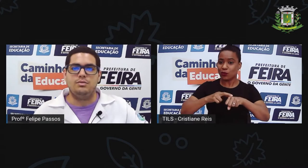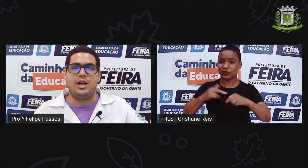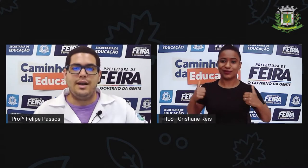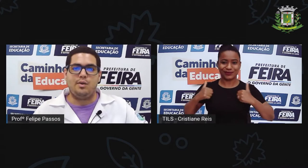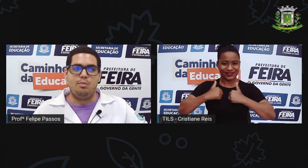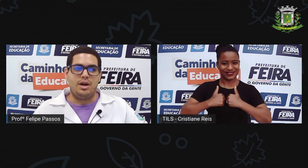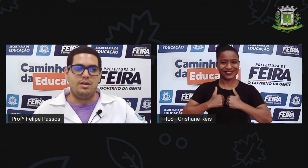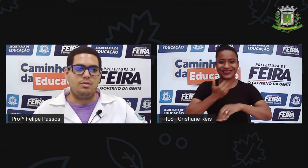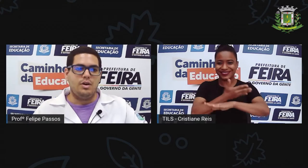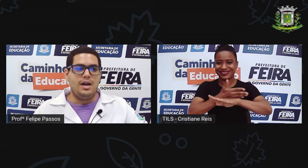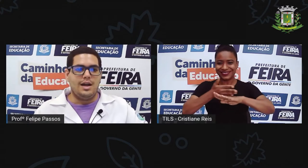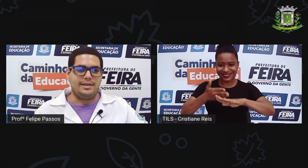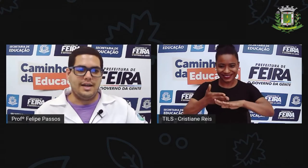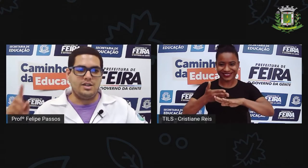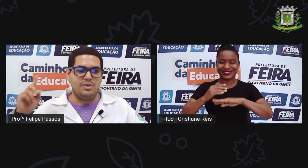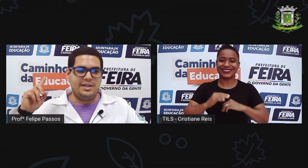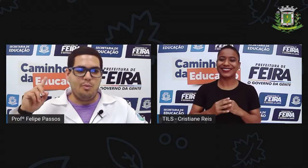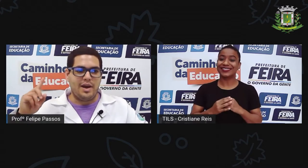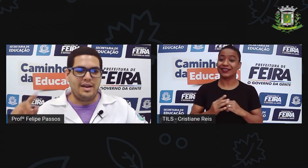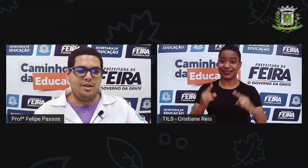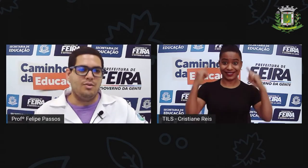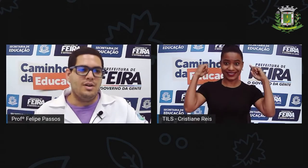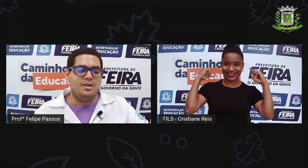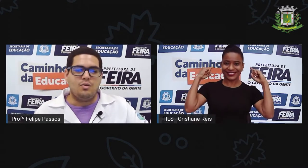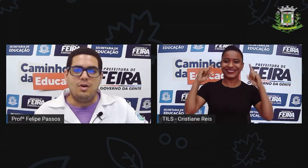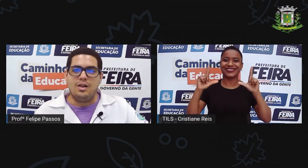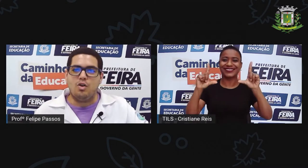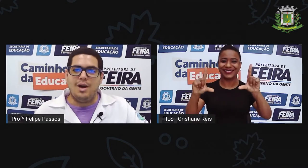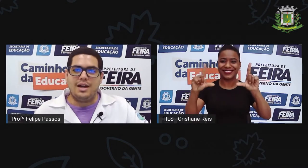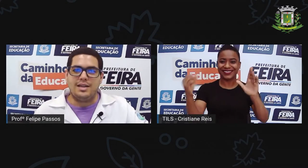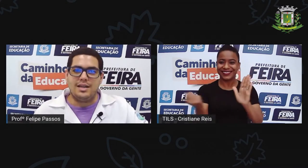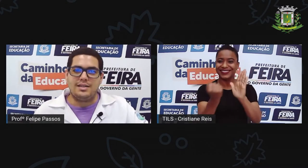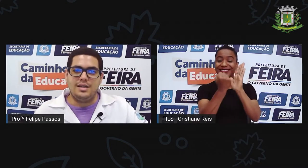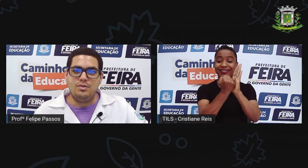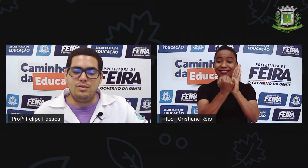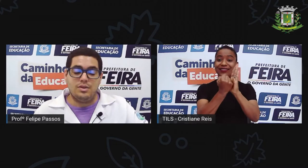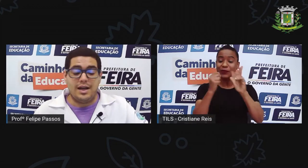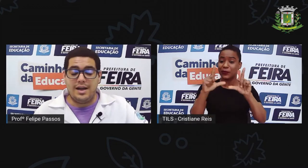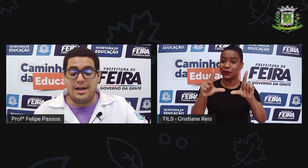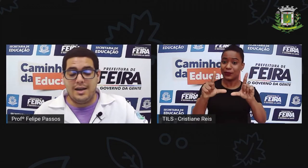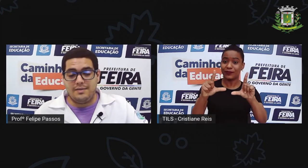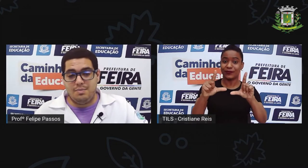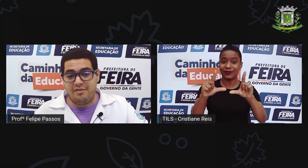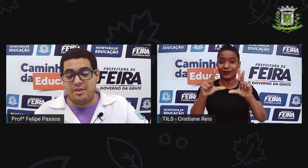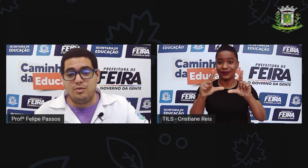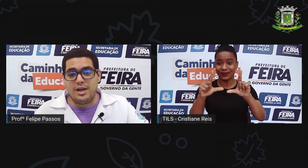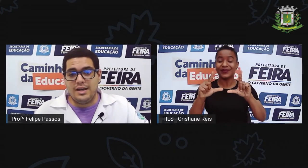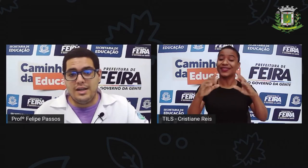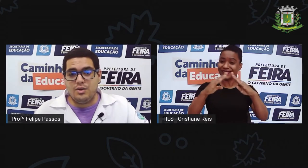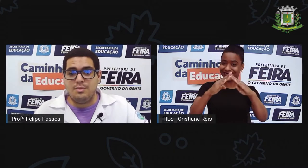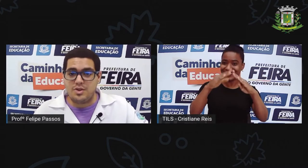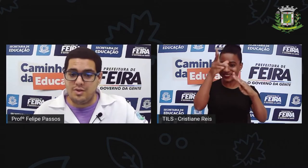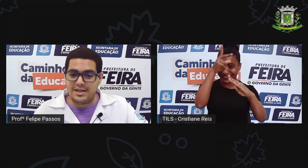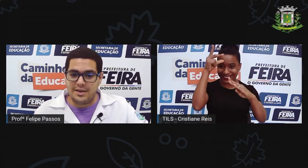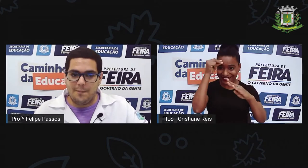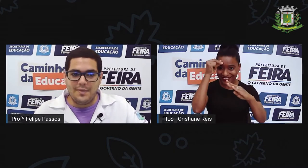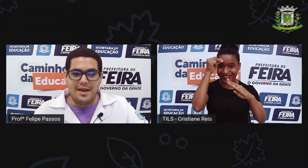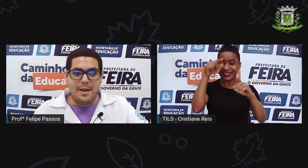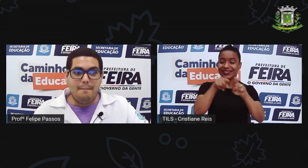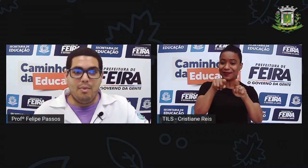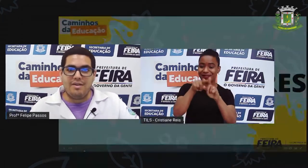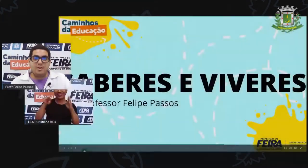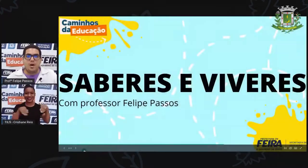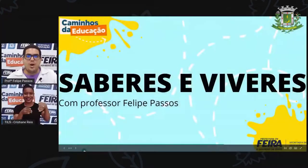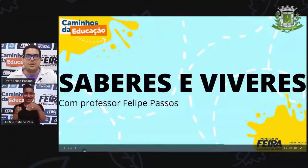um jaleco branco. Atrás de mim tem um painel com a logomarca da Prefeitura e do Caminhos Educação.